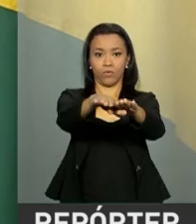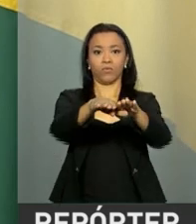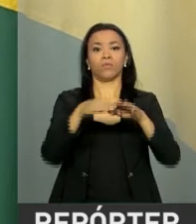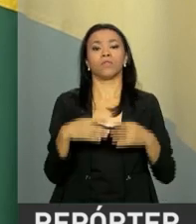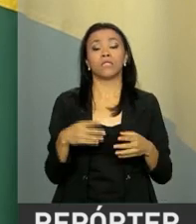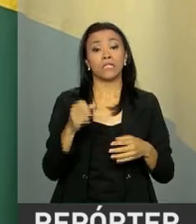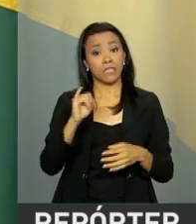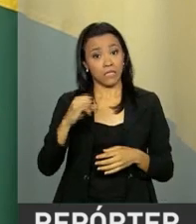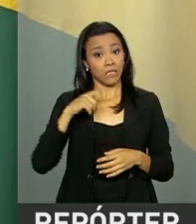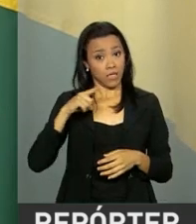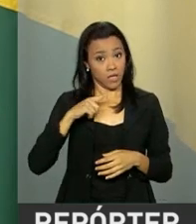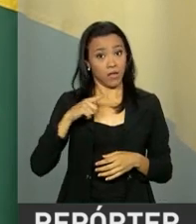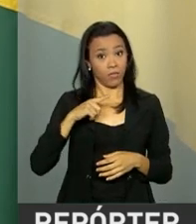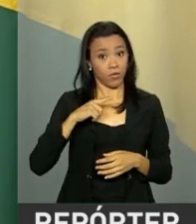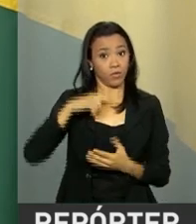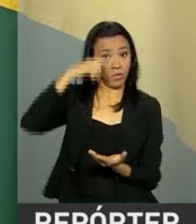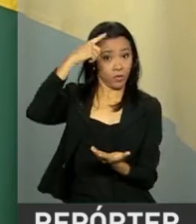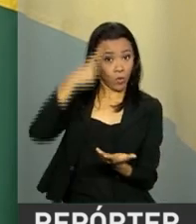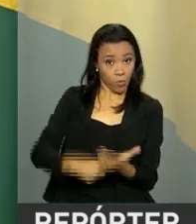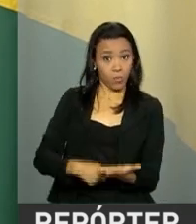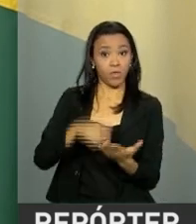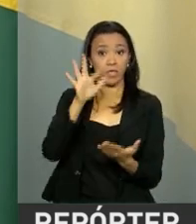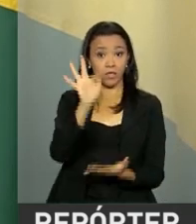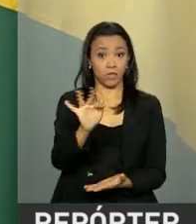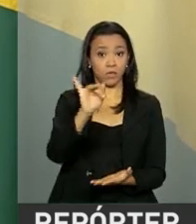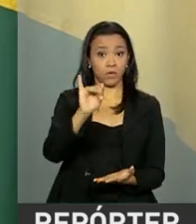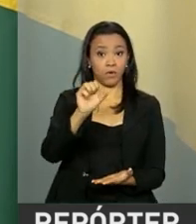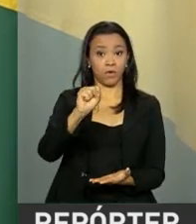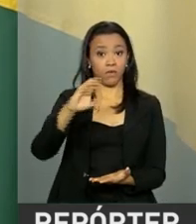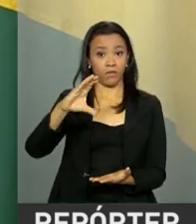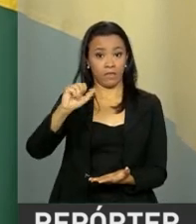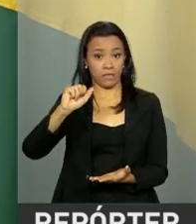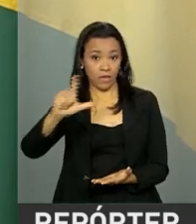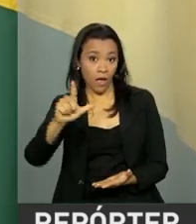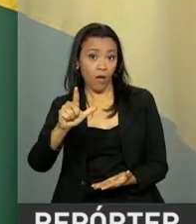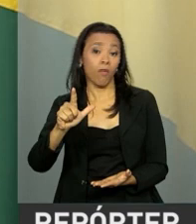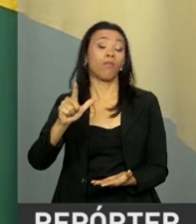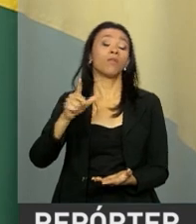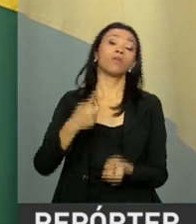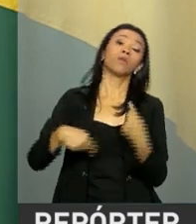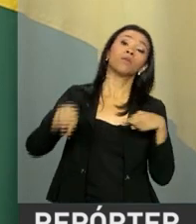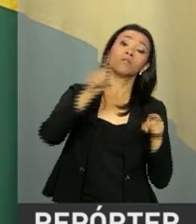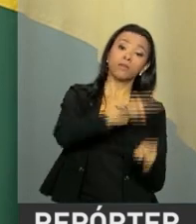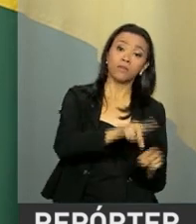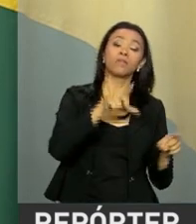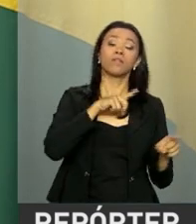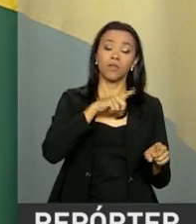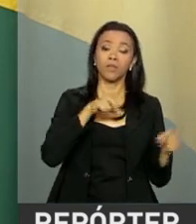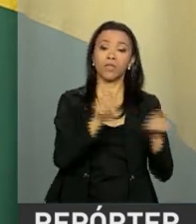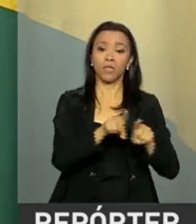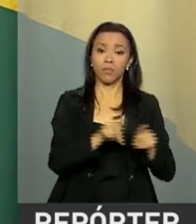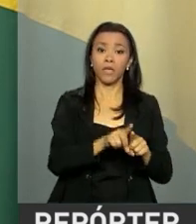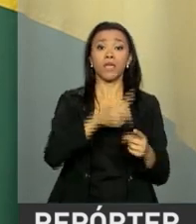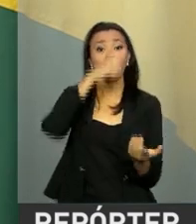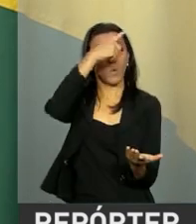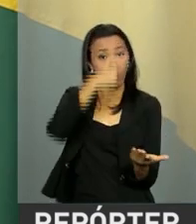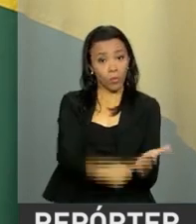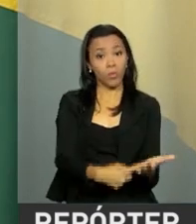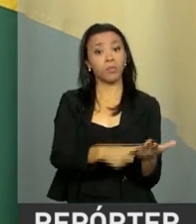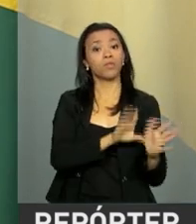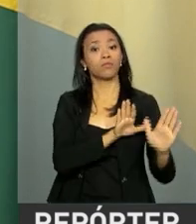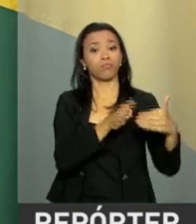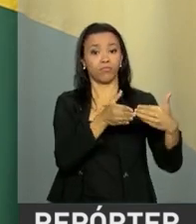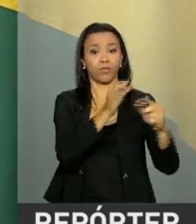nós temos responsabilidade fiscal que importa numa austeridade por outro lado nós temos que ter responsabilidade